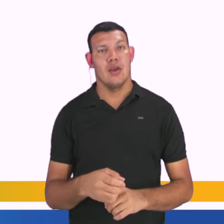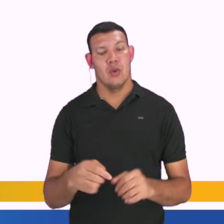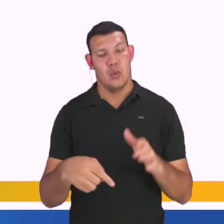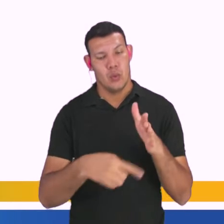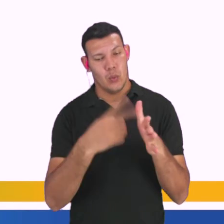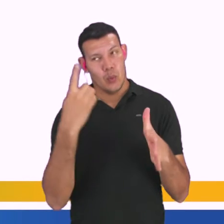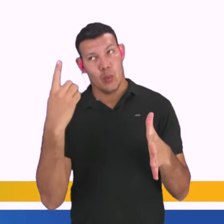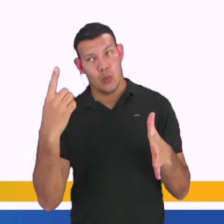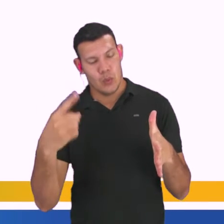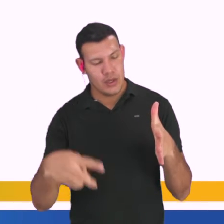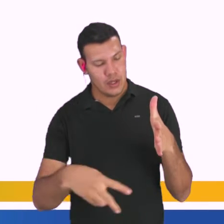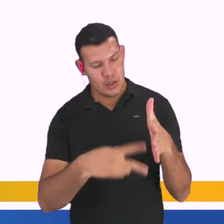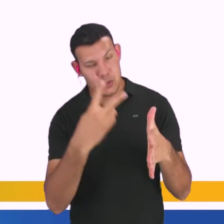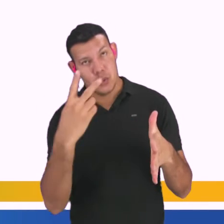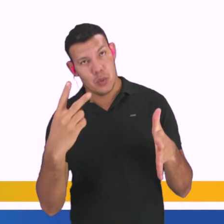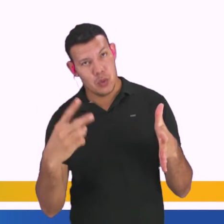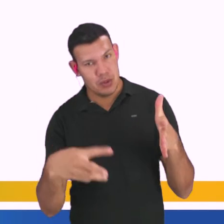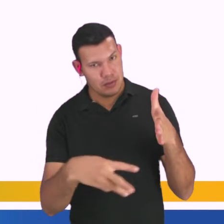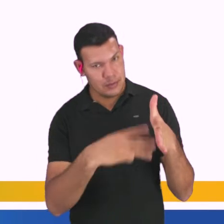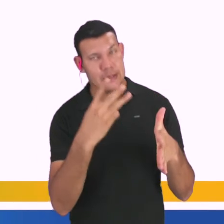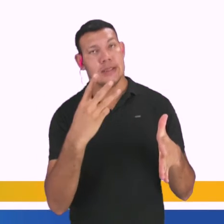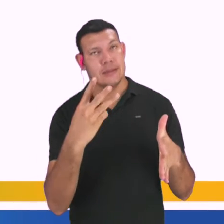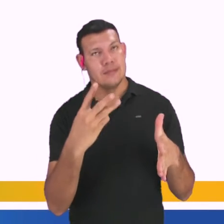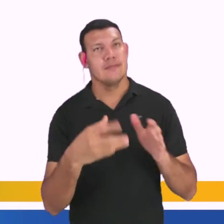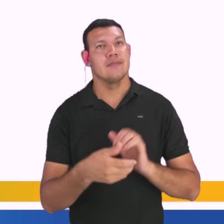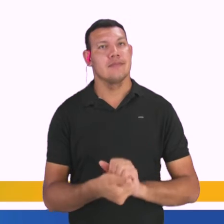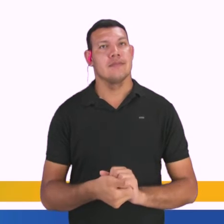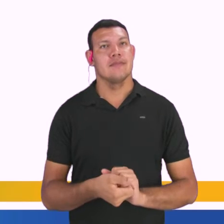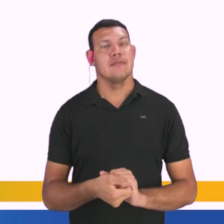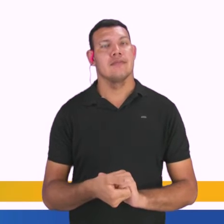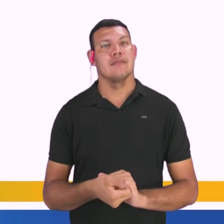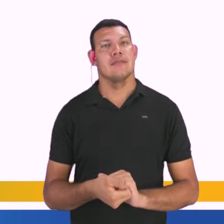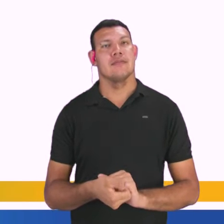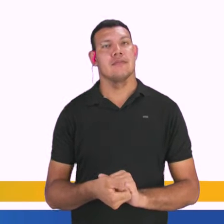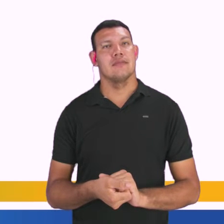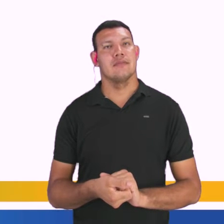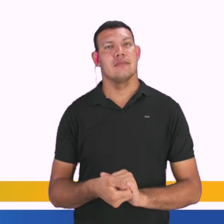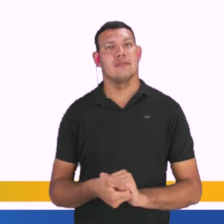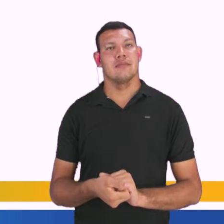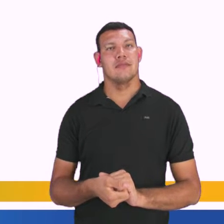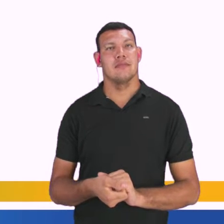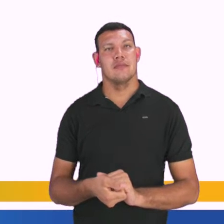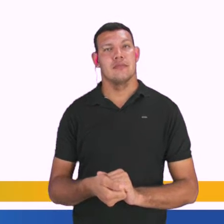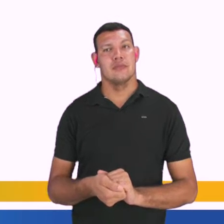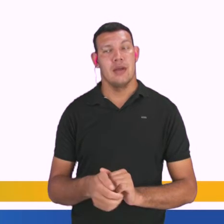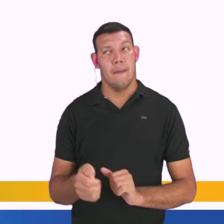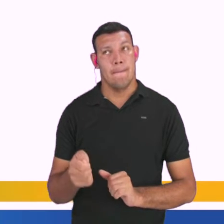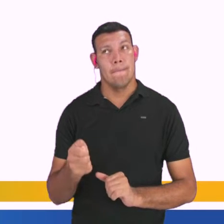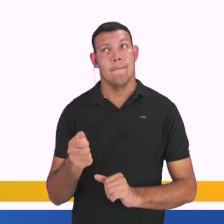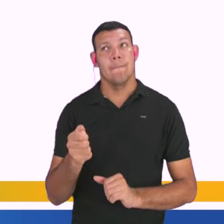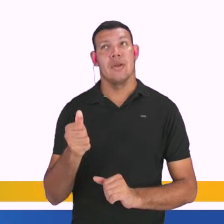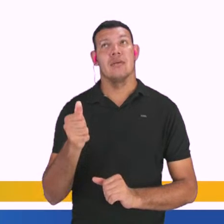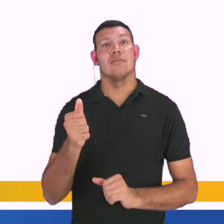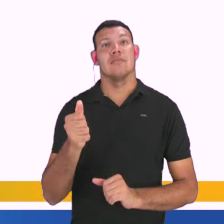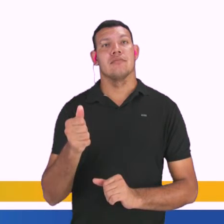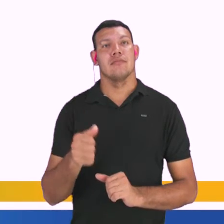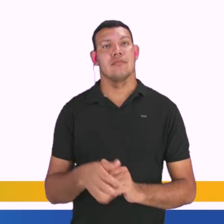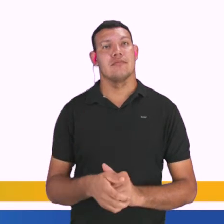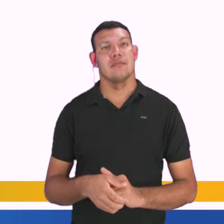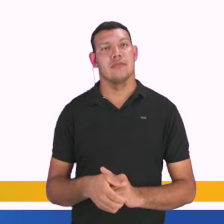três lançamentos sucessivos E aí nós vamos começar dando a no primeiro lançamento